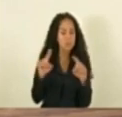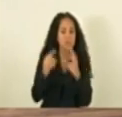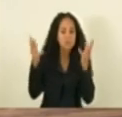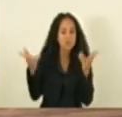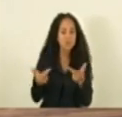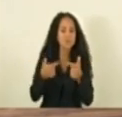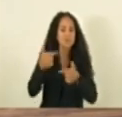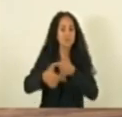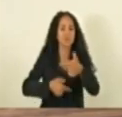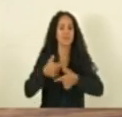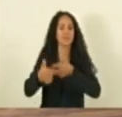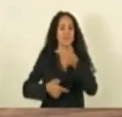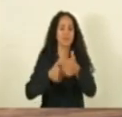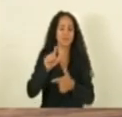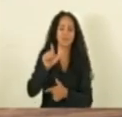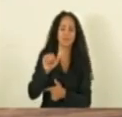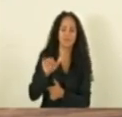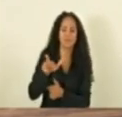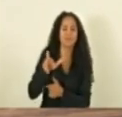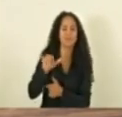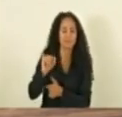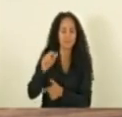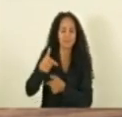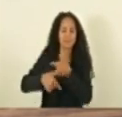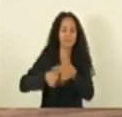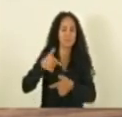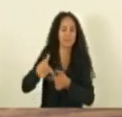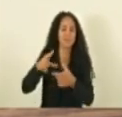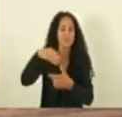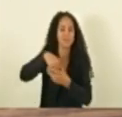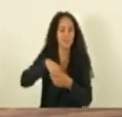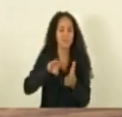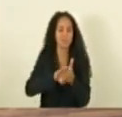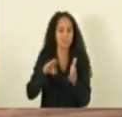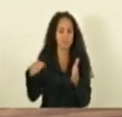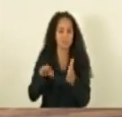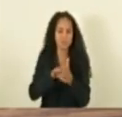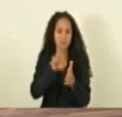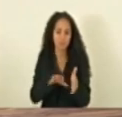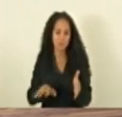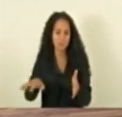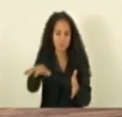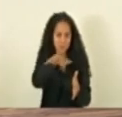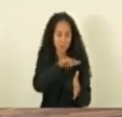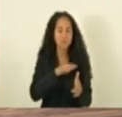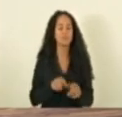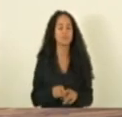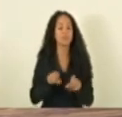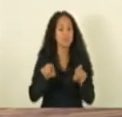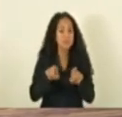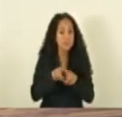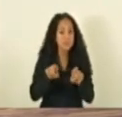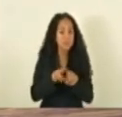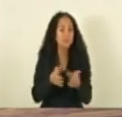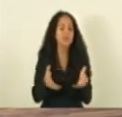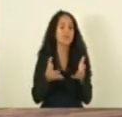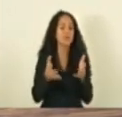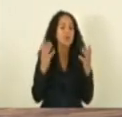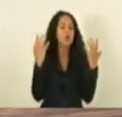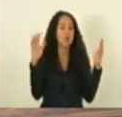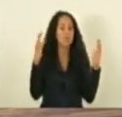brilhante trabalho que a lira mateense faz no município de São Mateus e em toda a região. Mas também eu quero comemorar